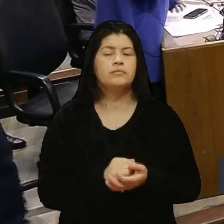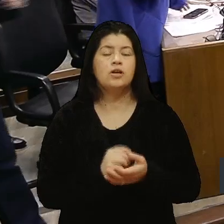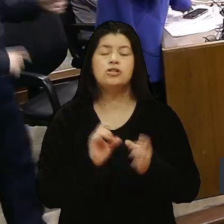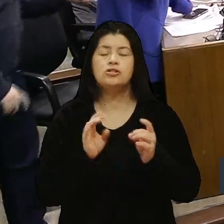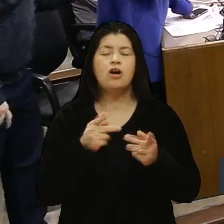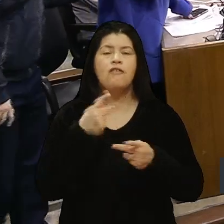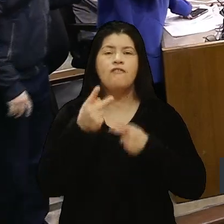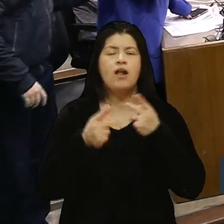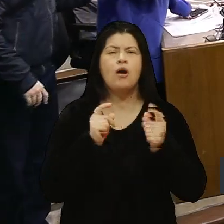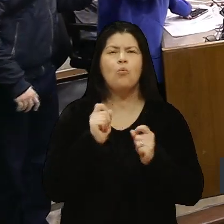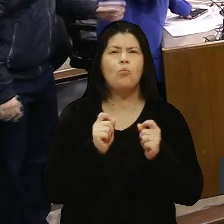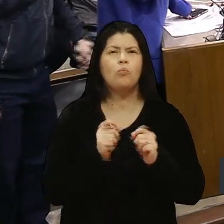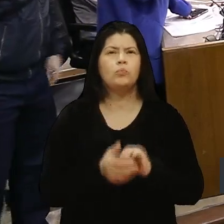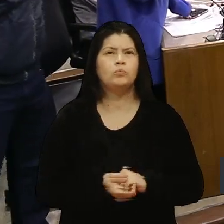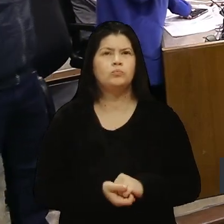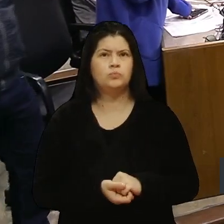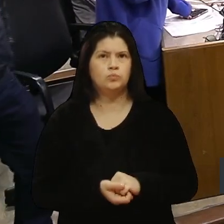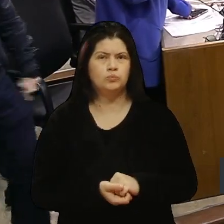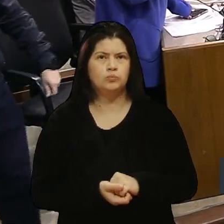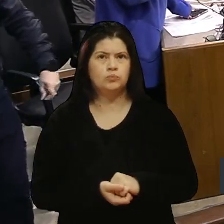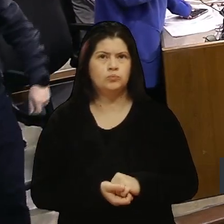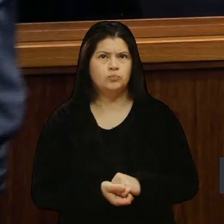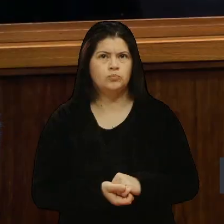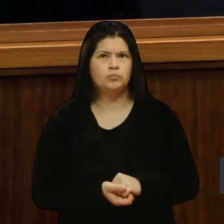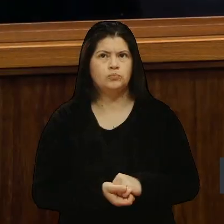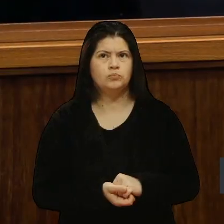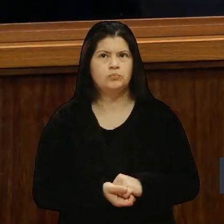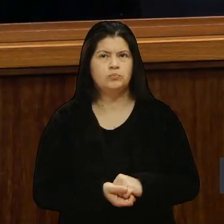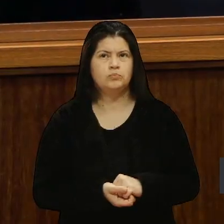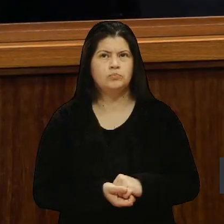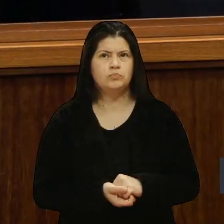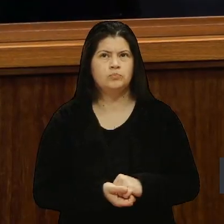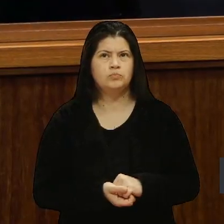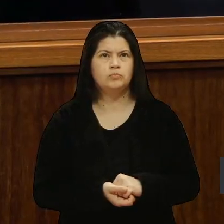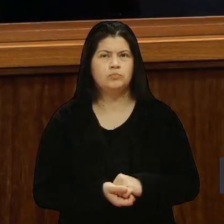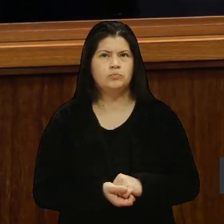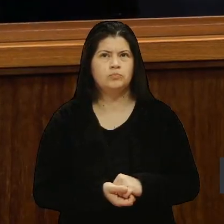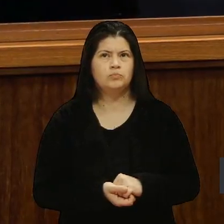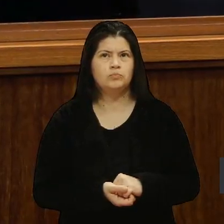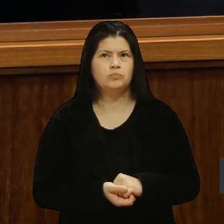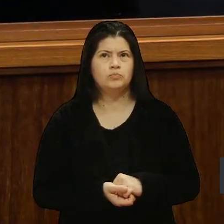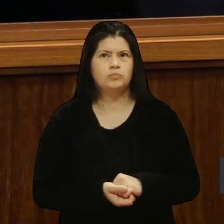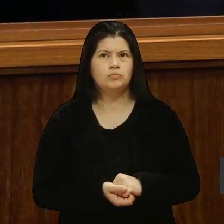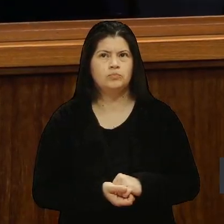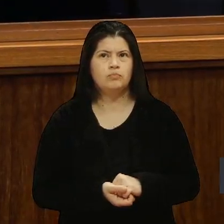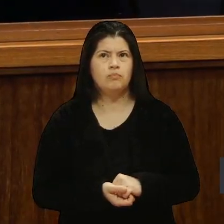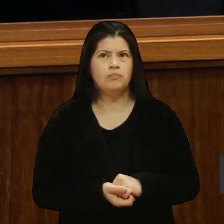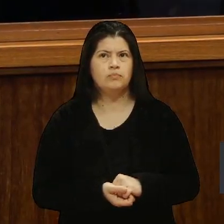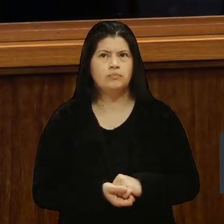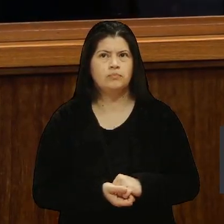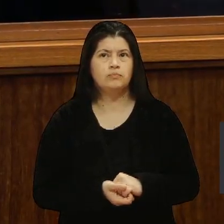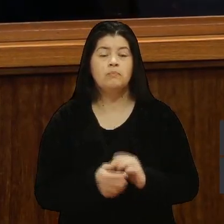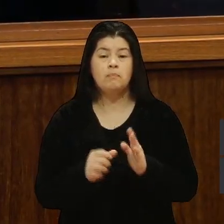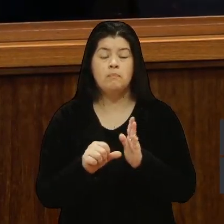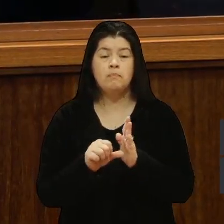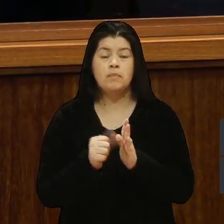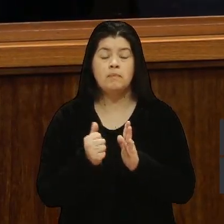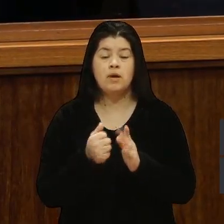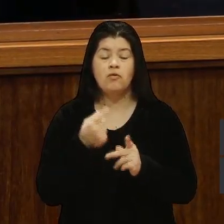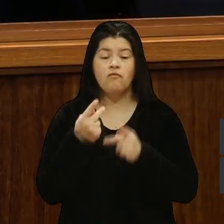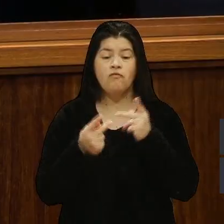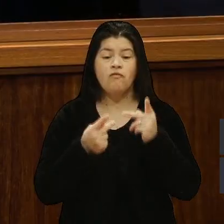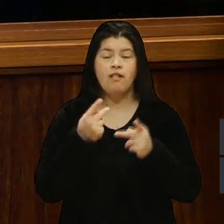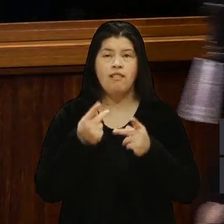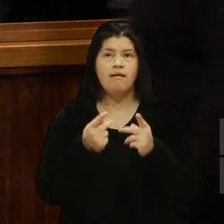dizer que... Melhor? Ou não, né? Primeiro, eu quero dizer